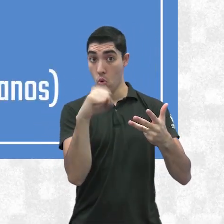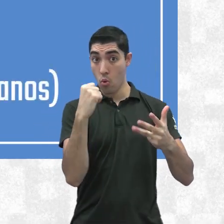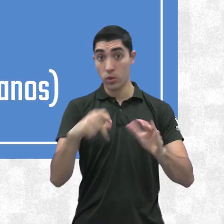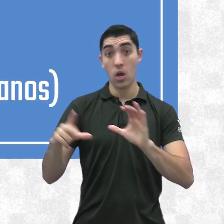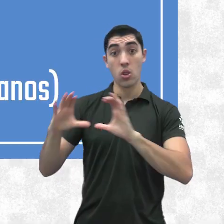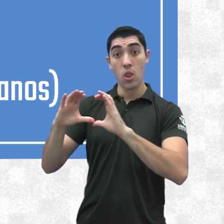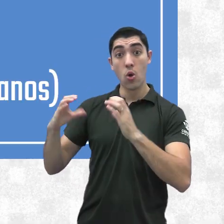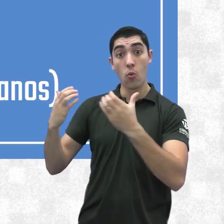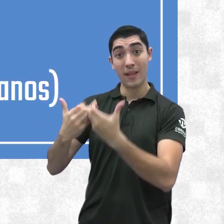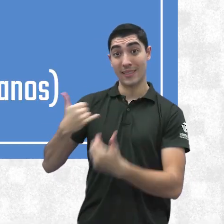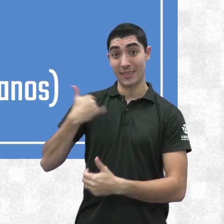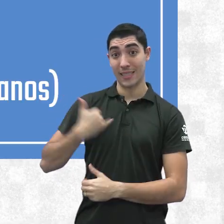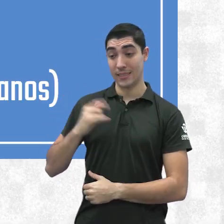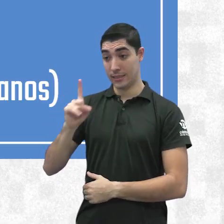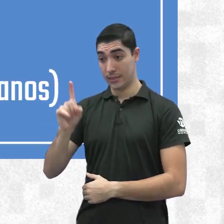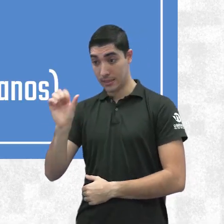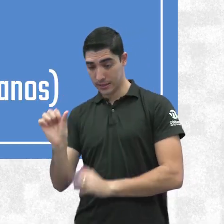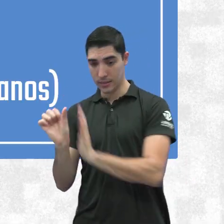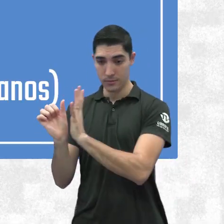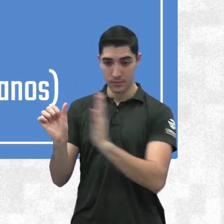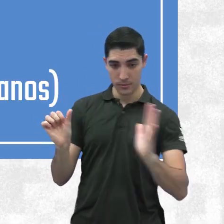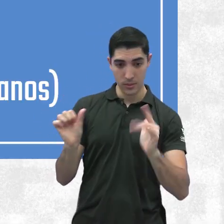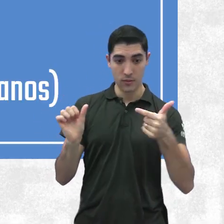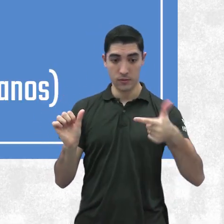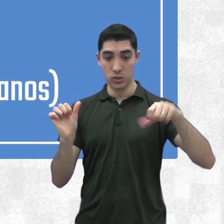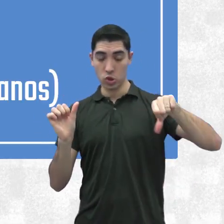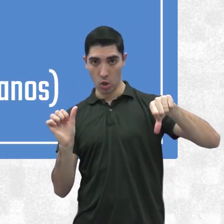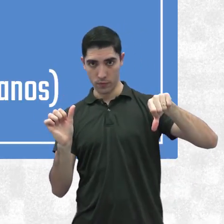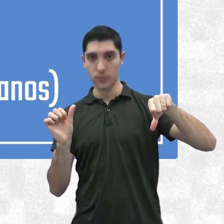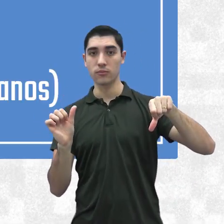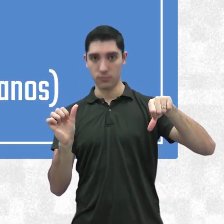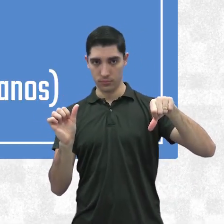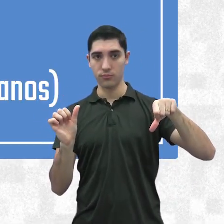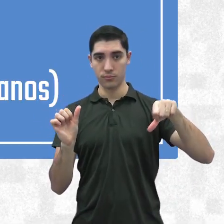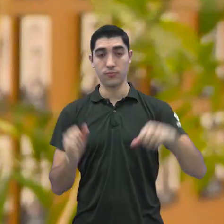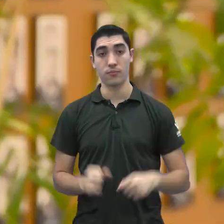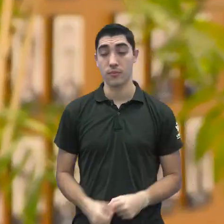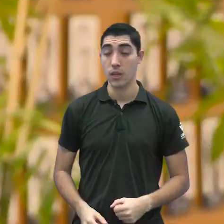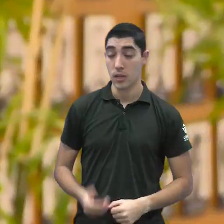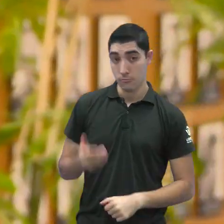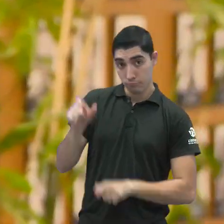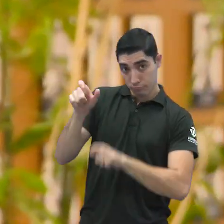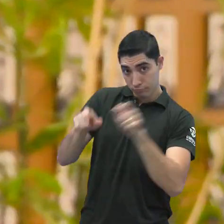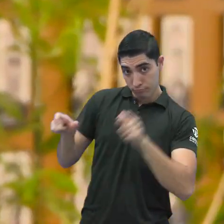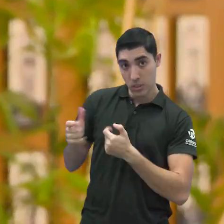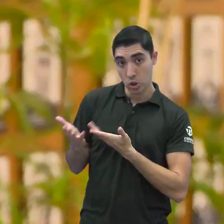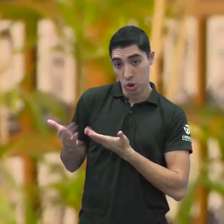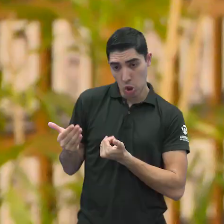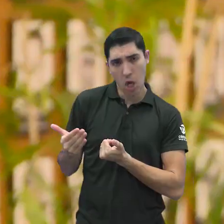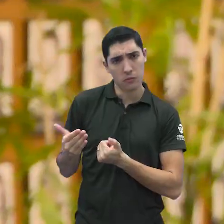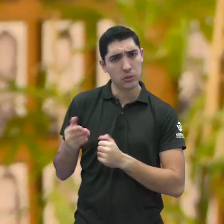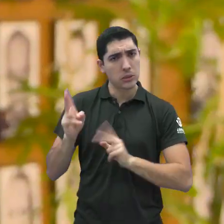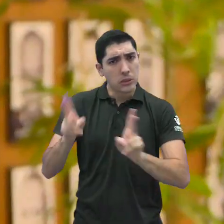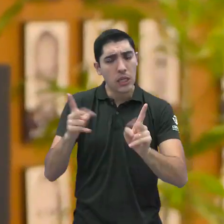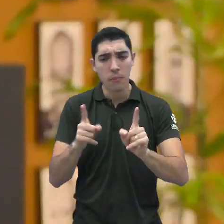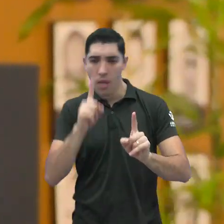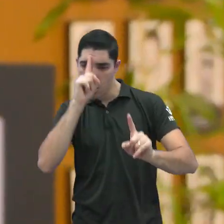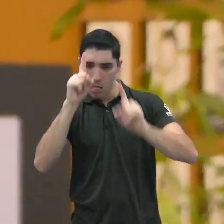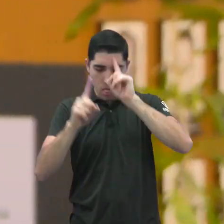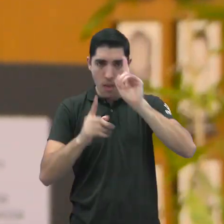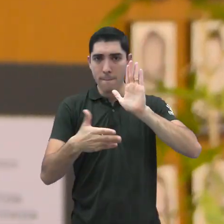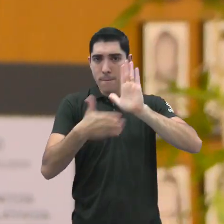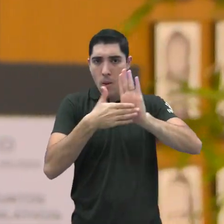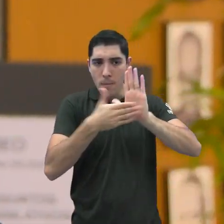da comunidade com idades entre 16 e 29 anos. Os jovens atuam propondo